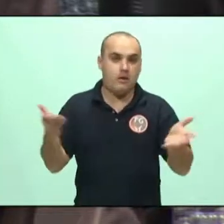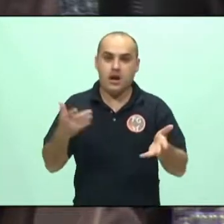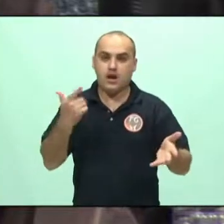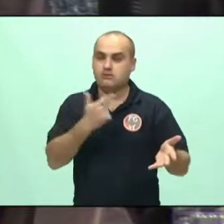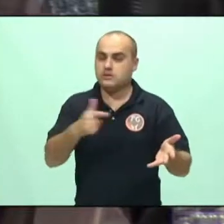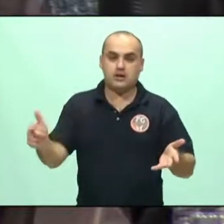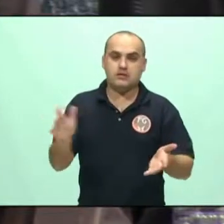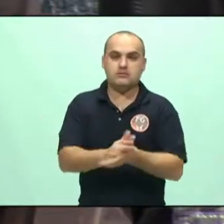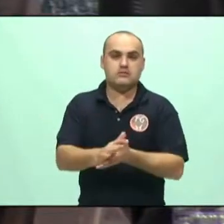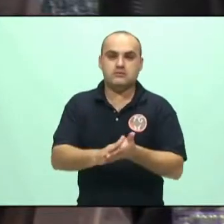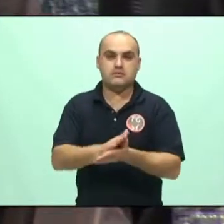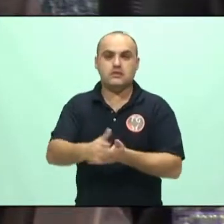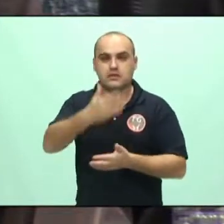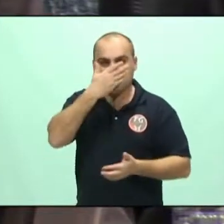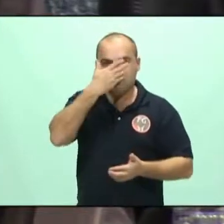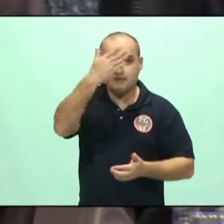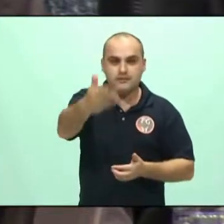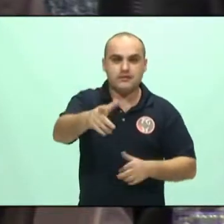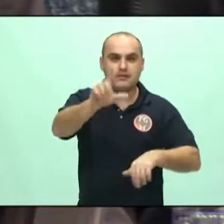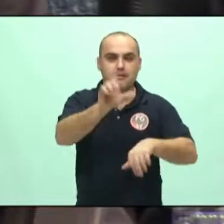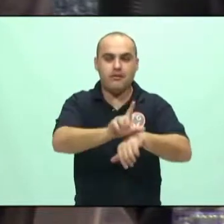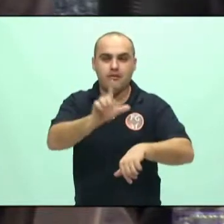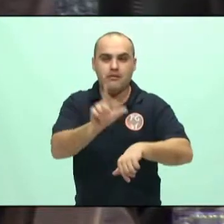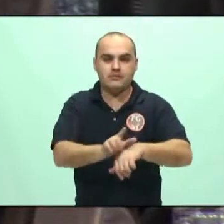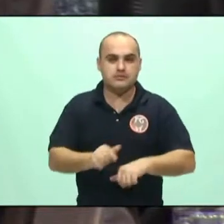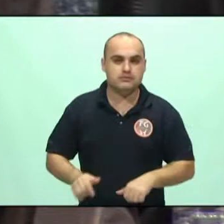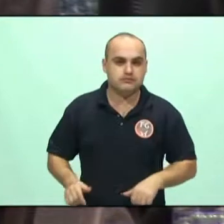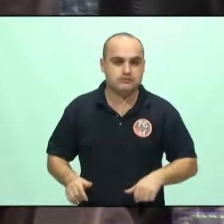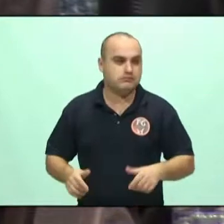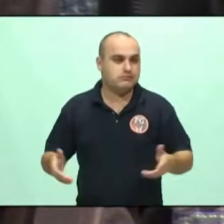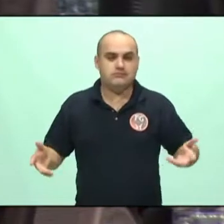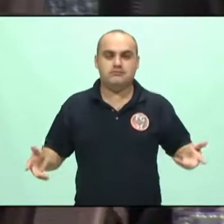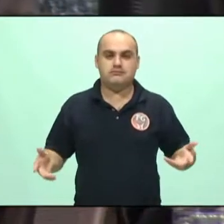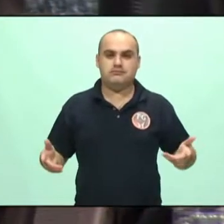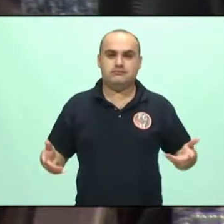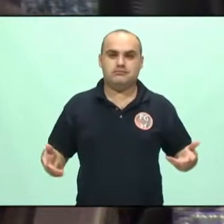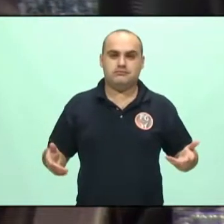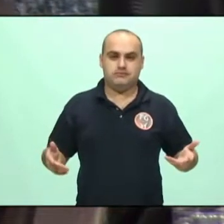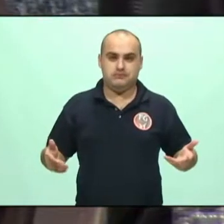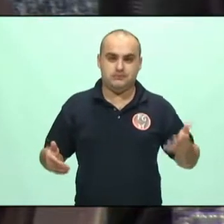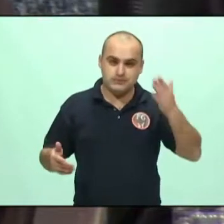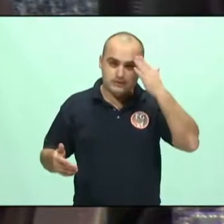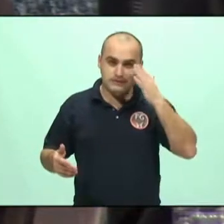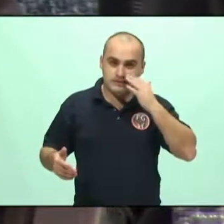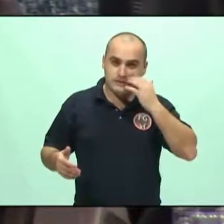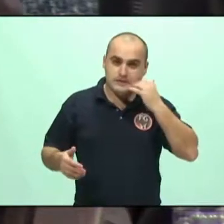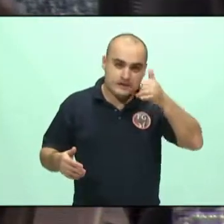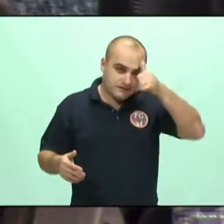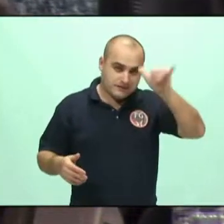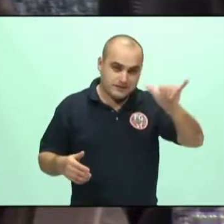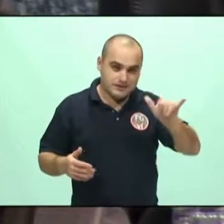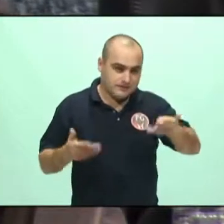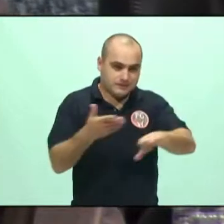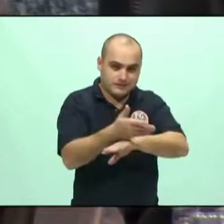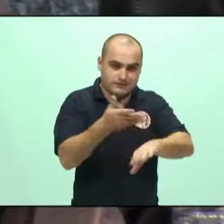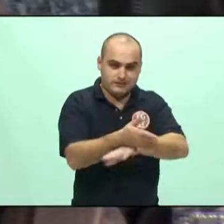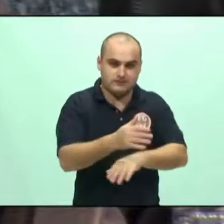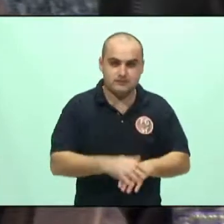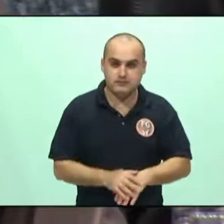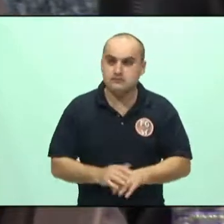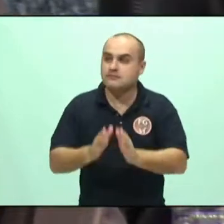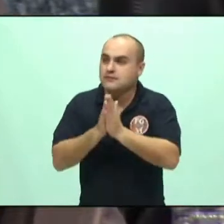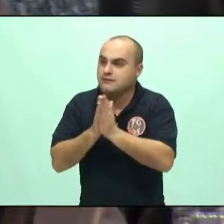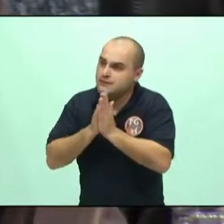e tá na frente de loja na entrada do Comércio bloqueando a entrada desse comércio me dá autorização